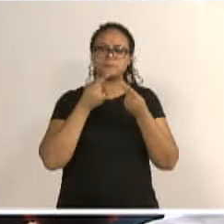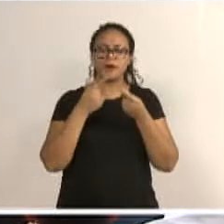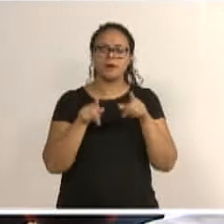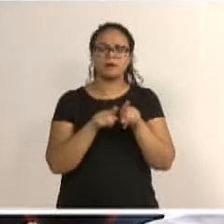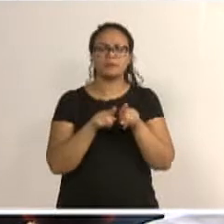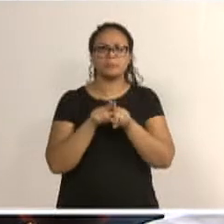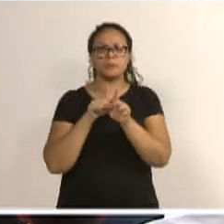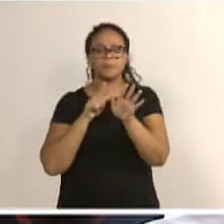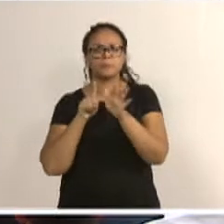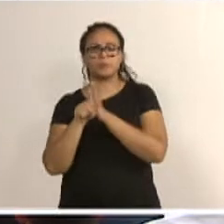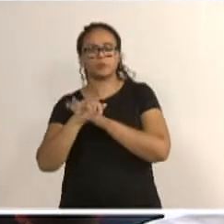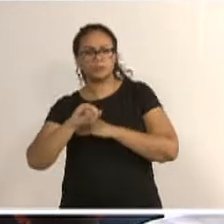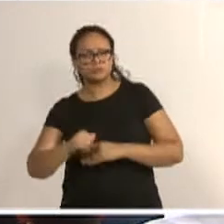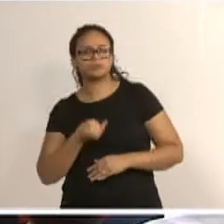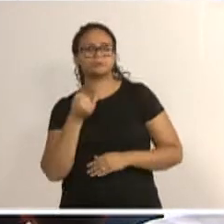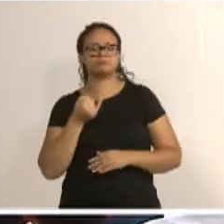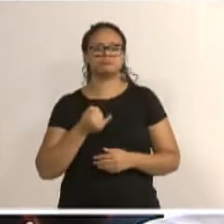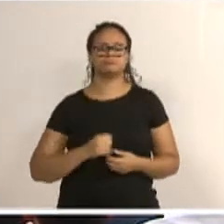chamo